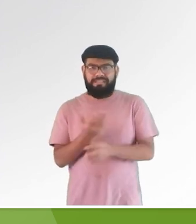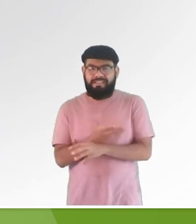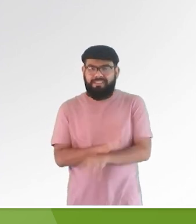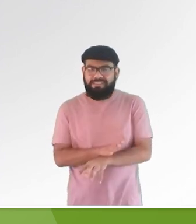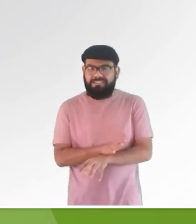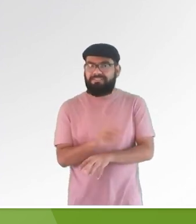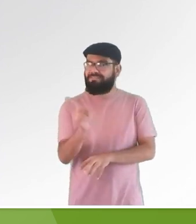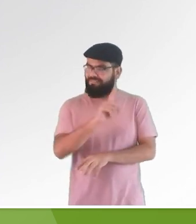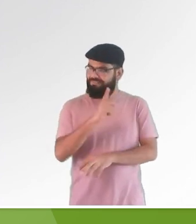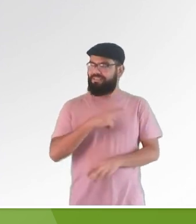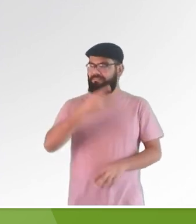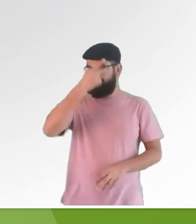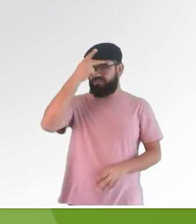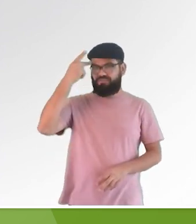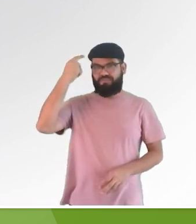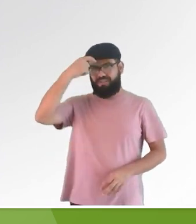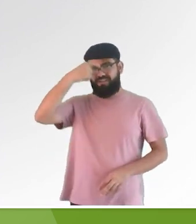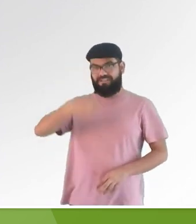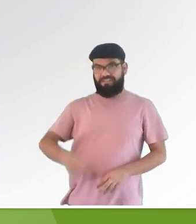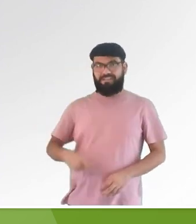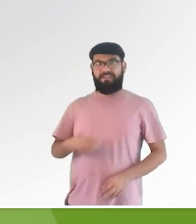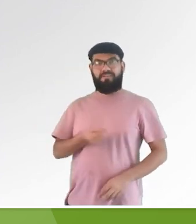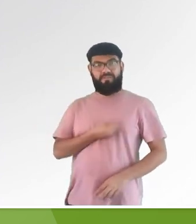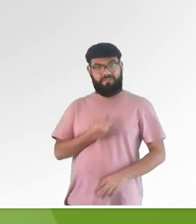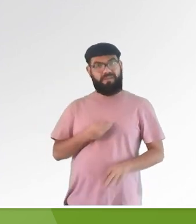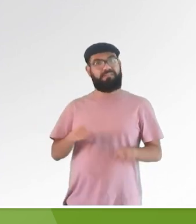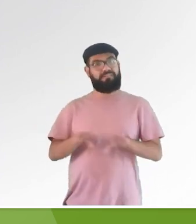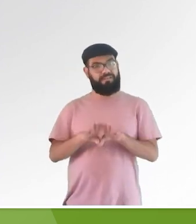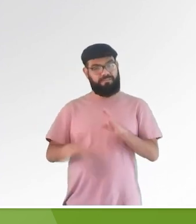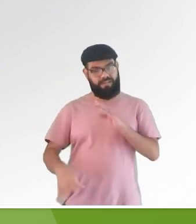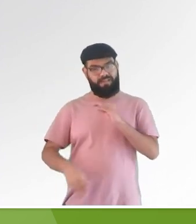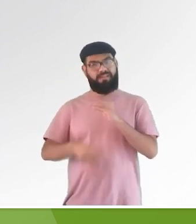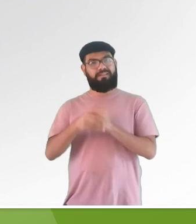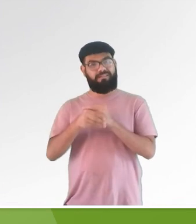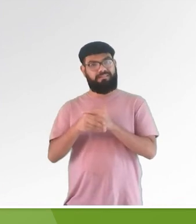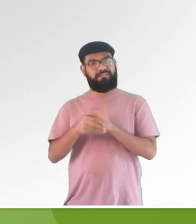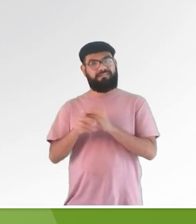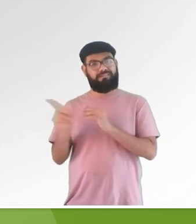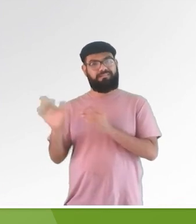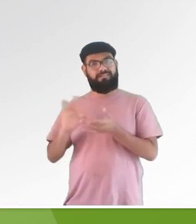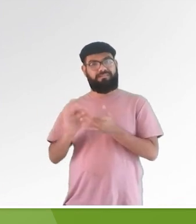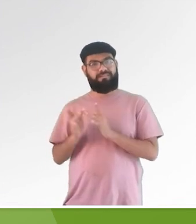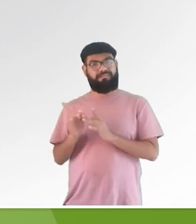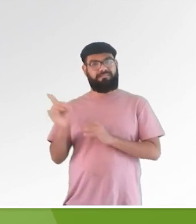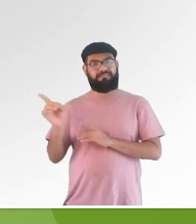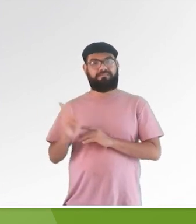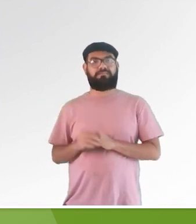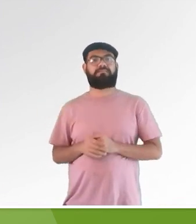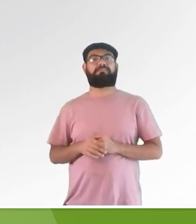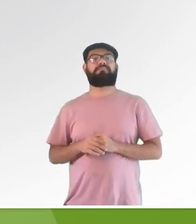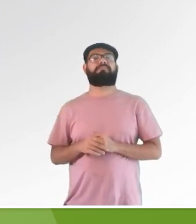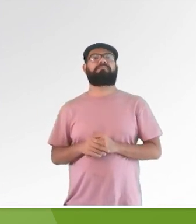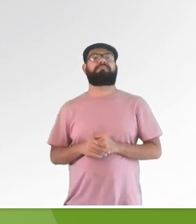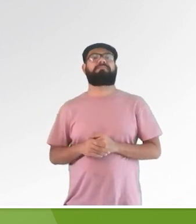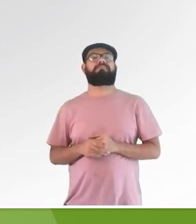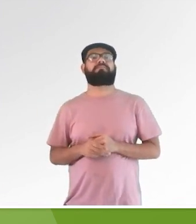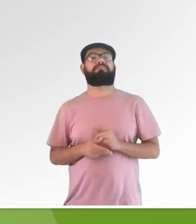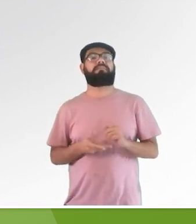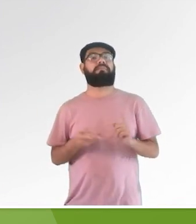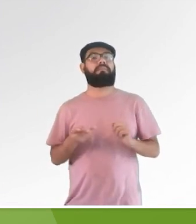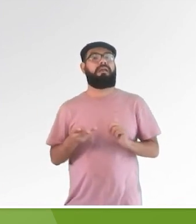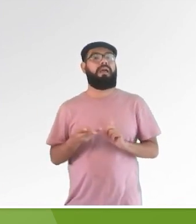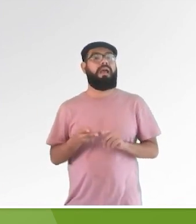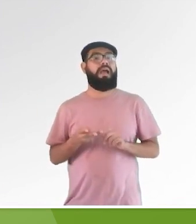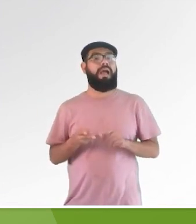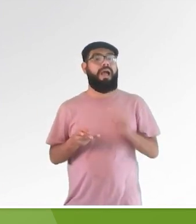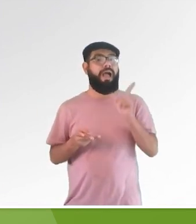é? Então, nós, seres humanos, também estamos inseridos aí nesse contexto. E se a gente falar dos seres vivos que estão dentro desse